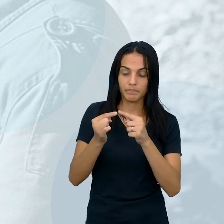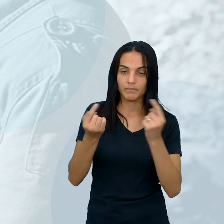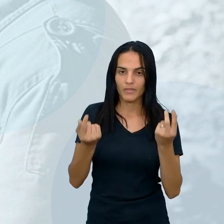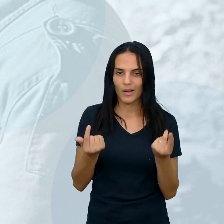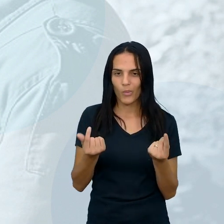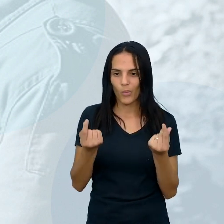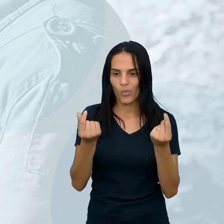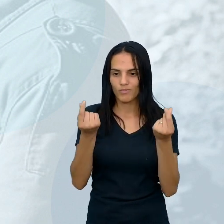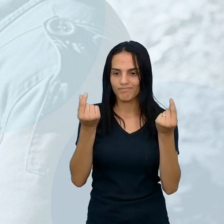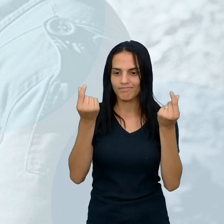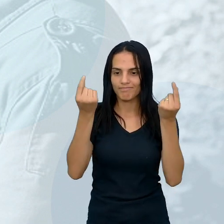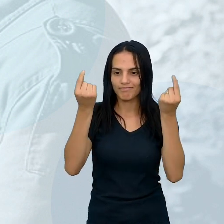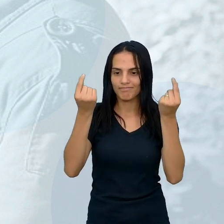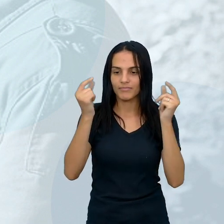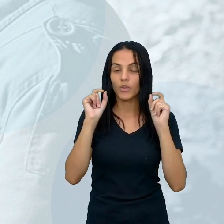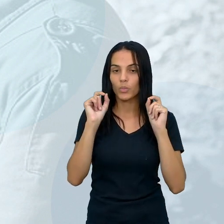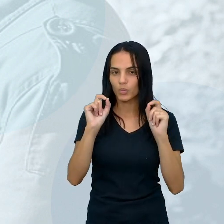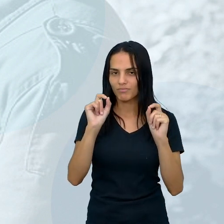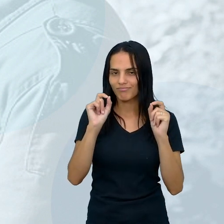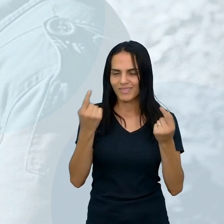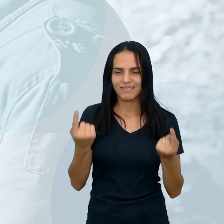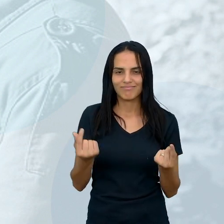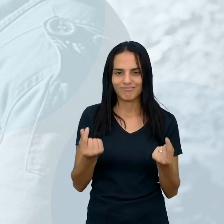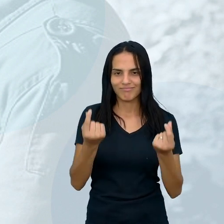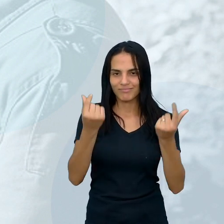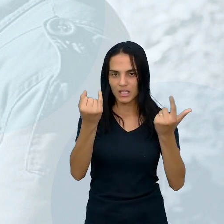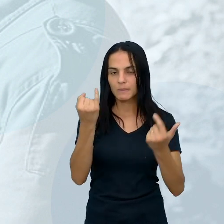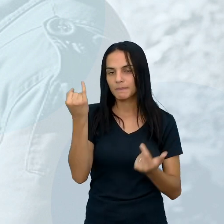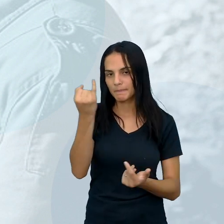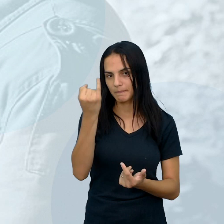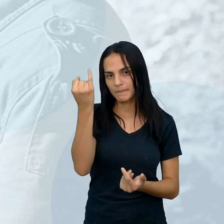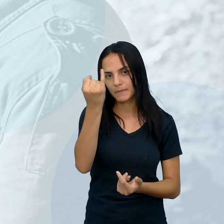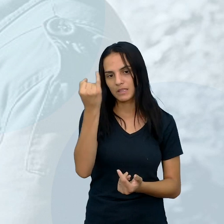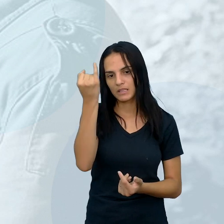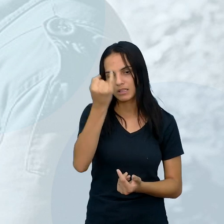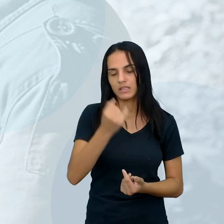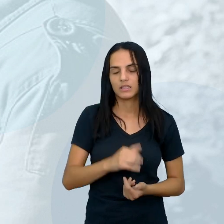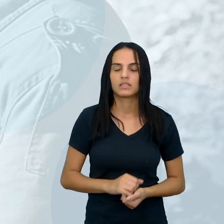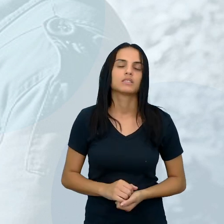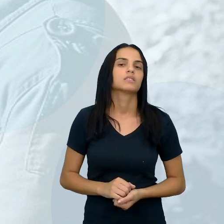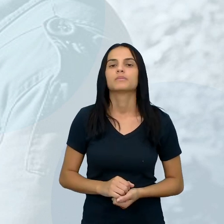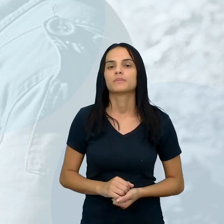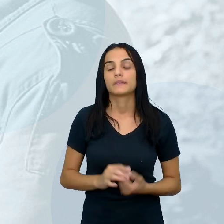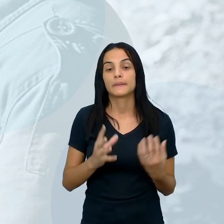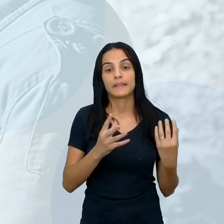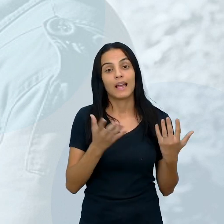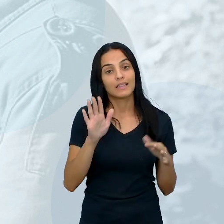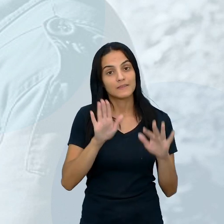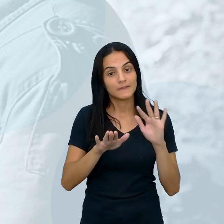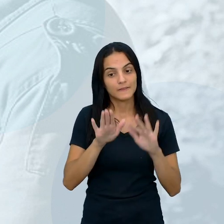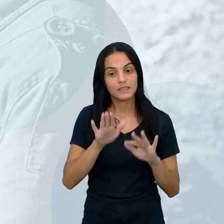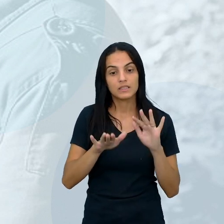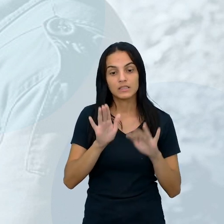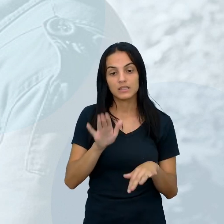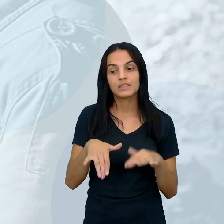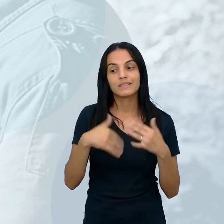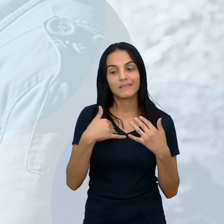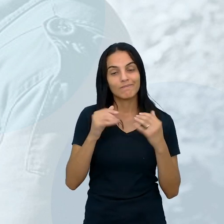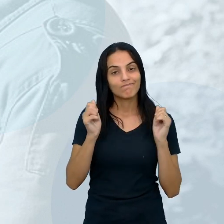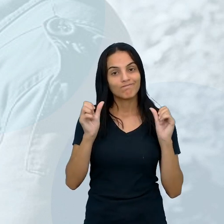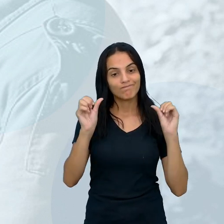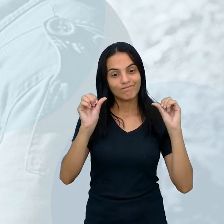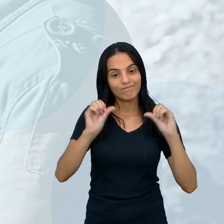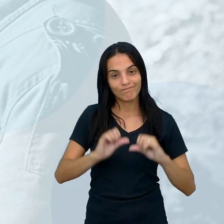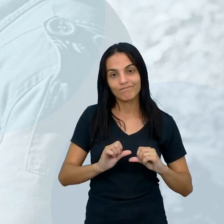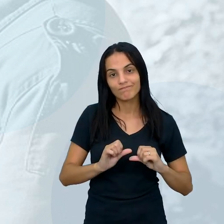econômico é um fator extremamente importante e muitas vezes